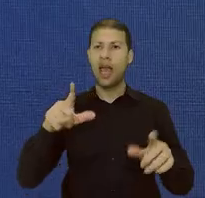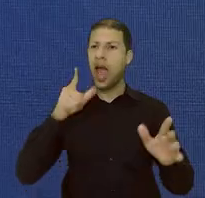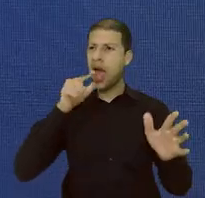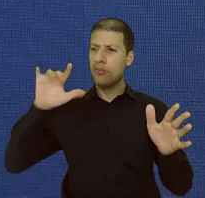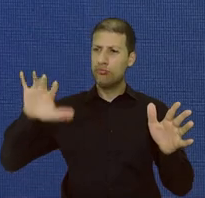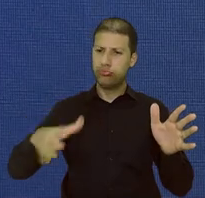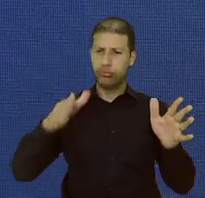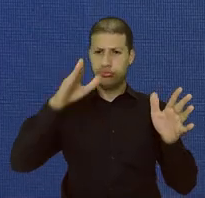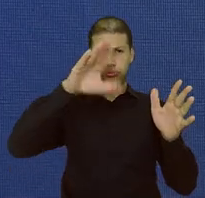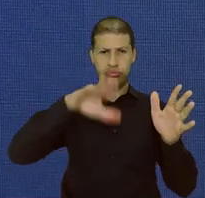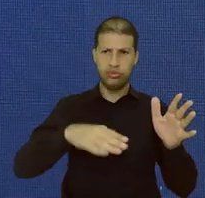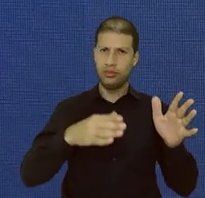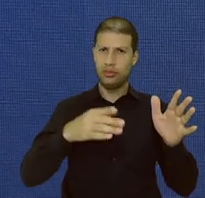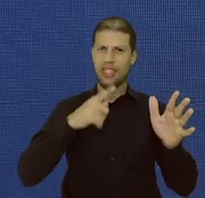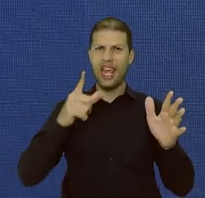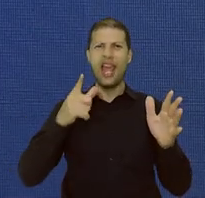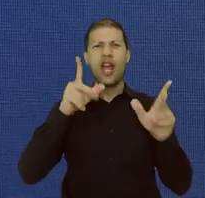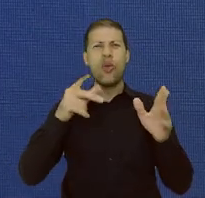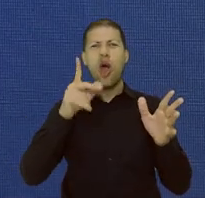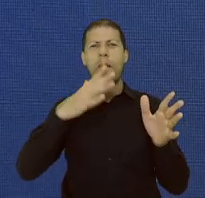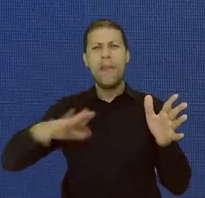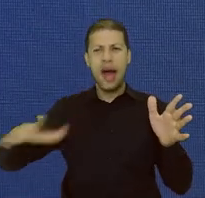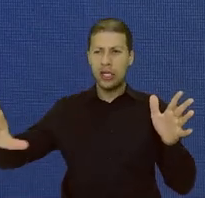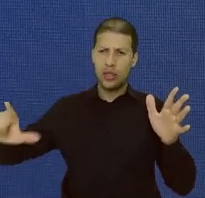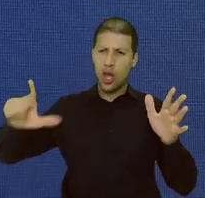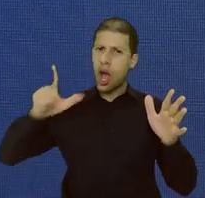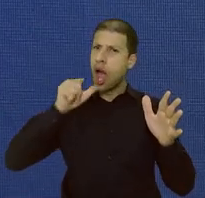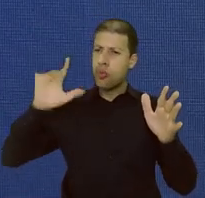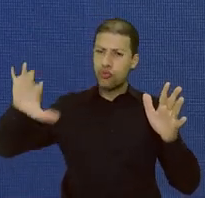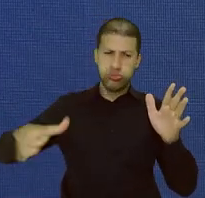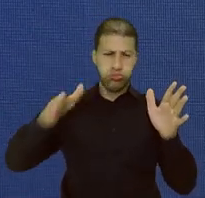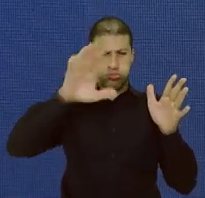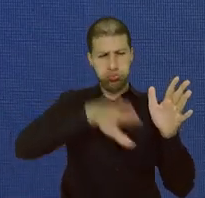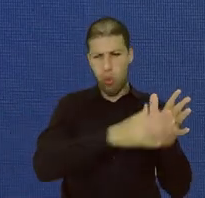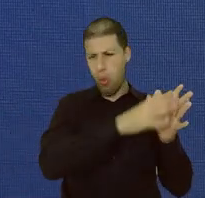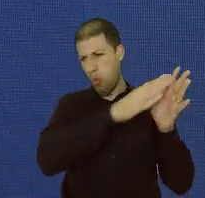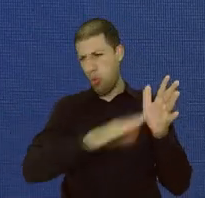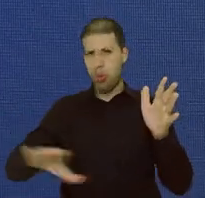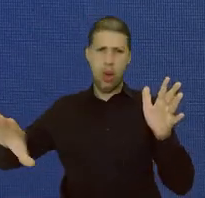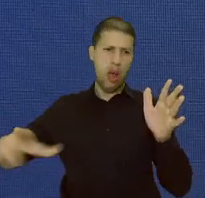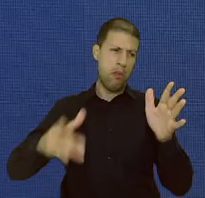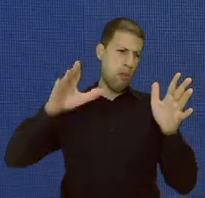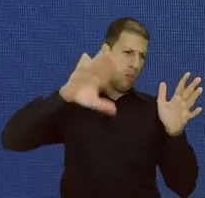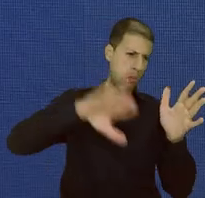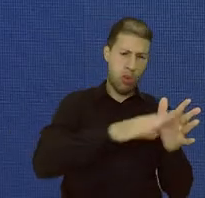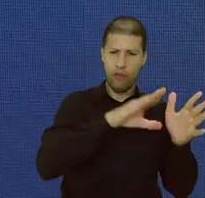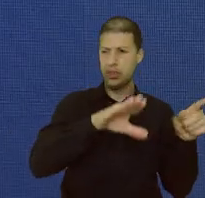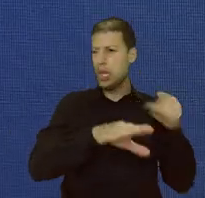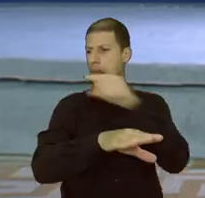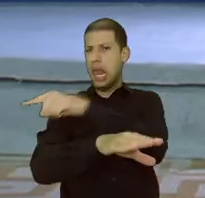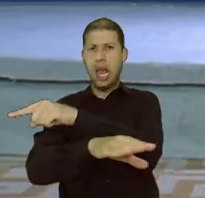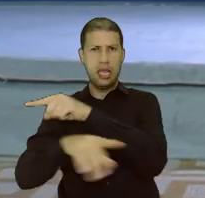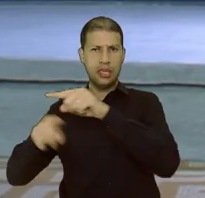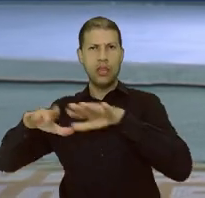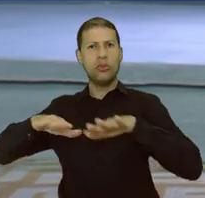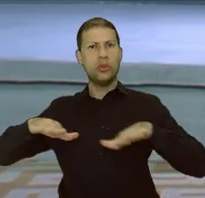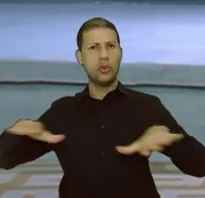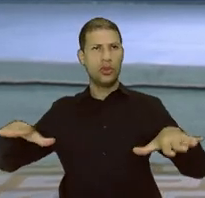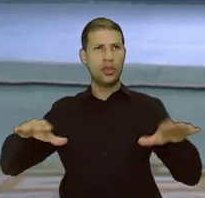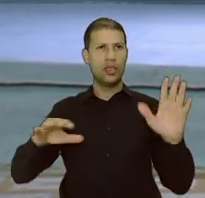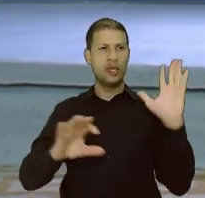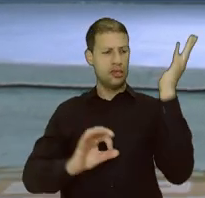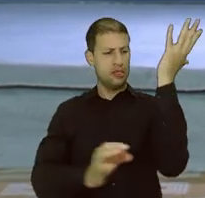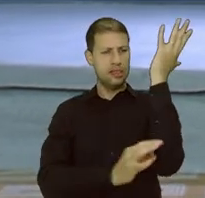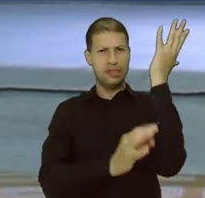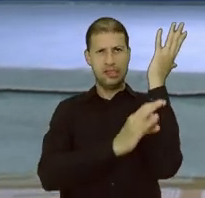escala se você fica dominante no seu segmento você é um bom negócio outro mercado americano jabuticaba é uma barreira de entrada